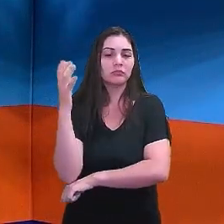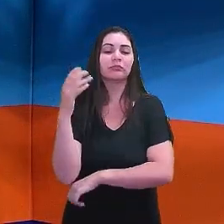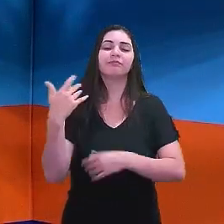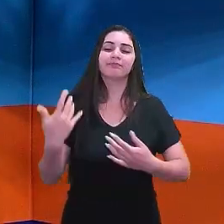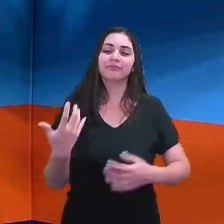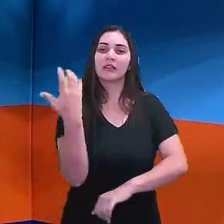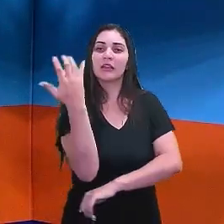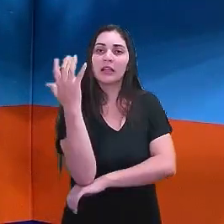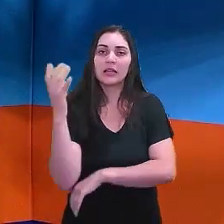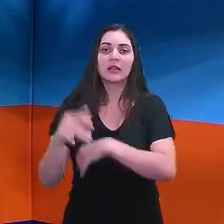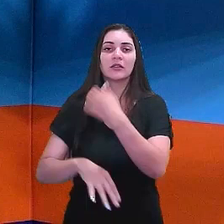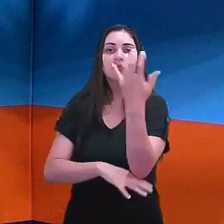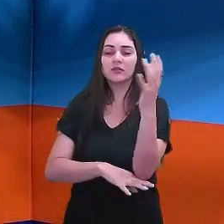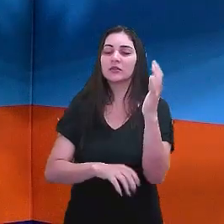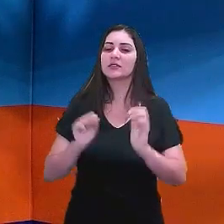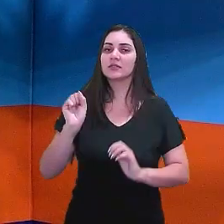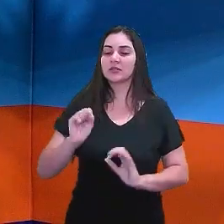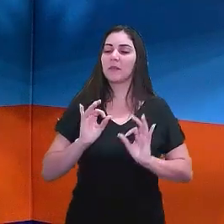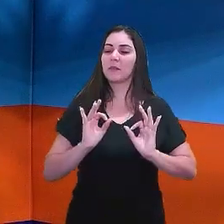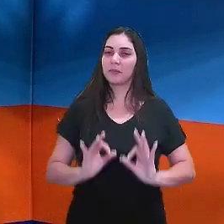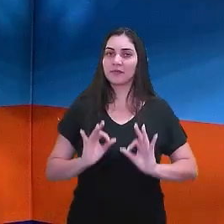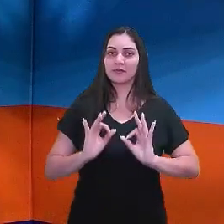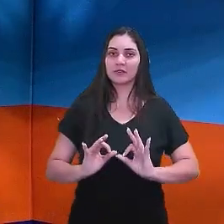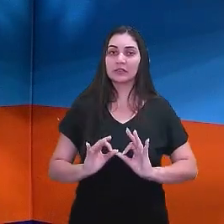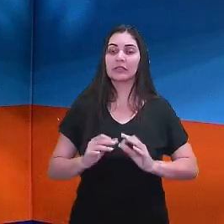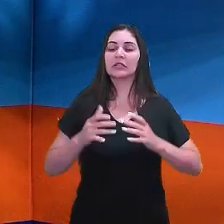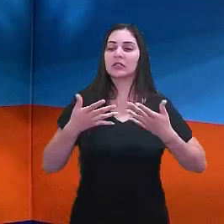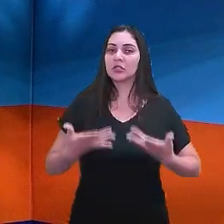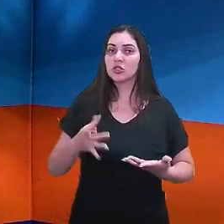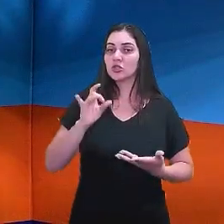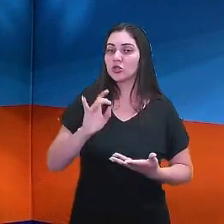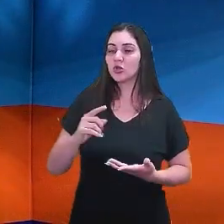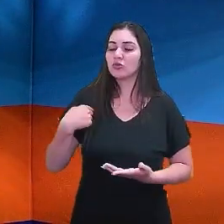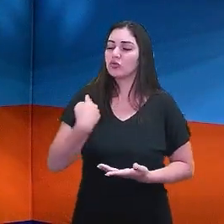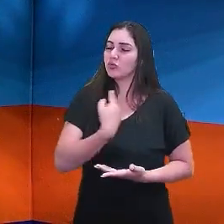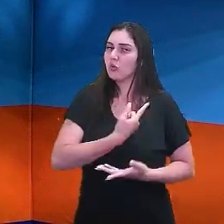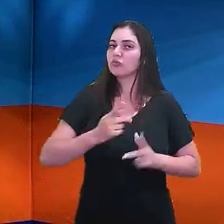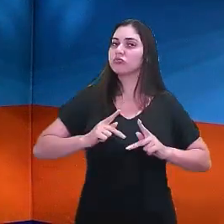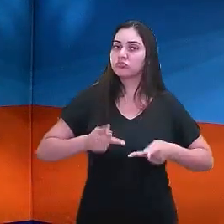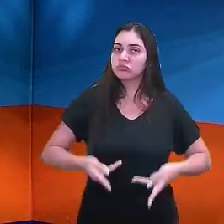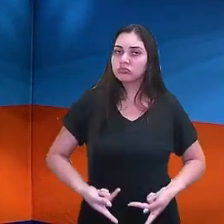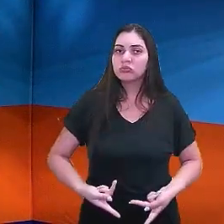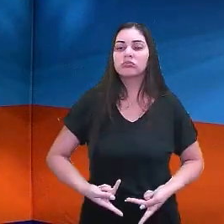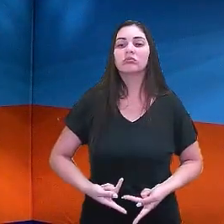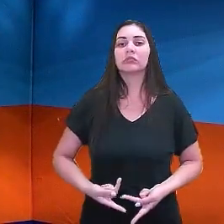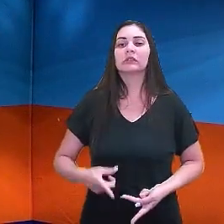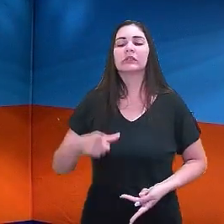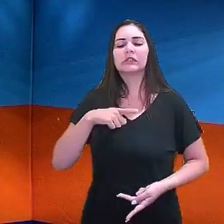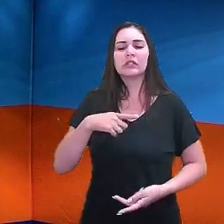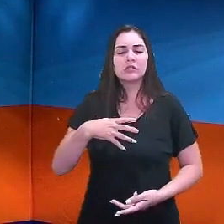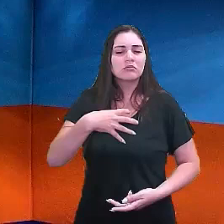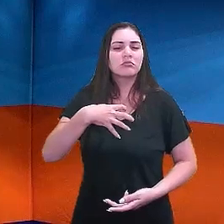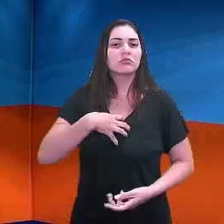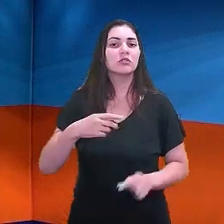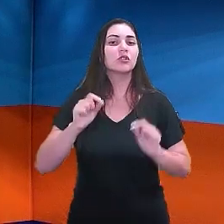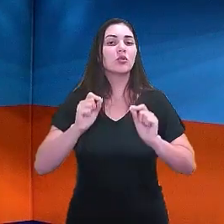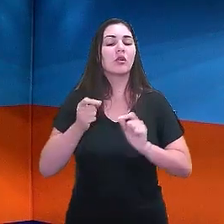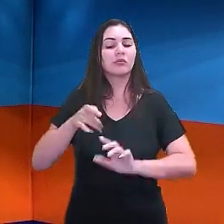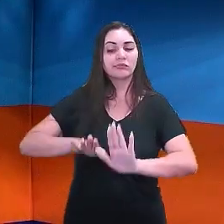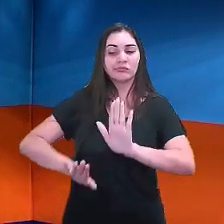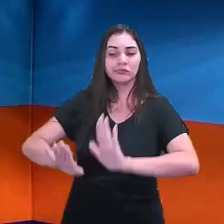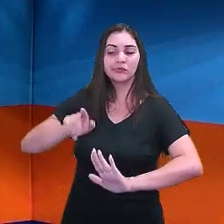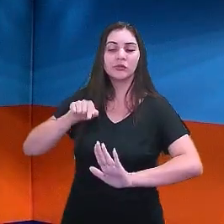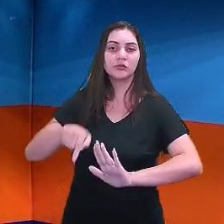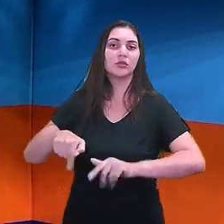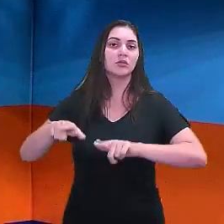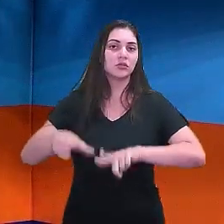natureza, ela sim, ela é perfeita. Basta nós, enquanto seres humanos, ter a sensibilização de cuidar